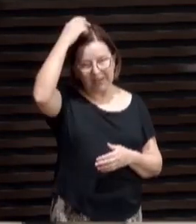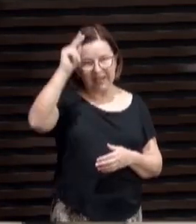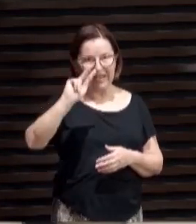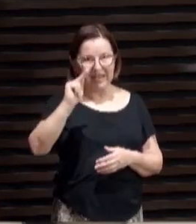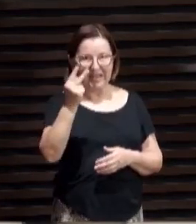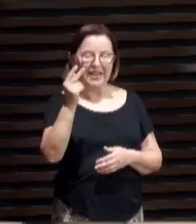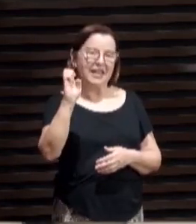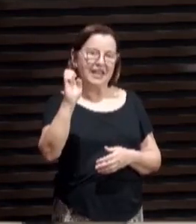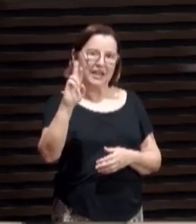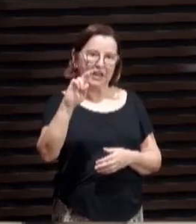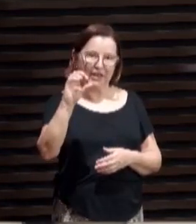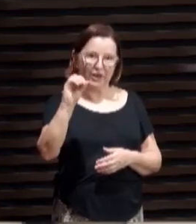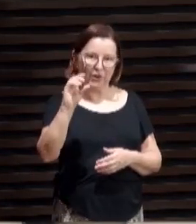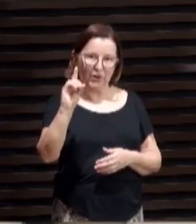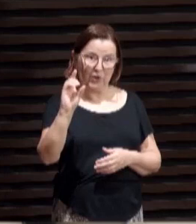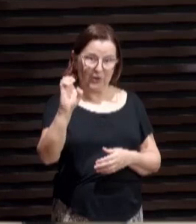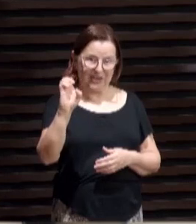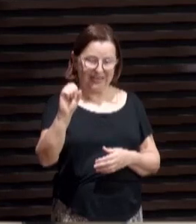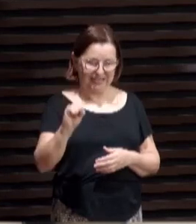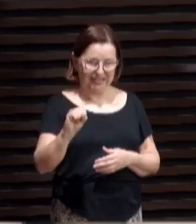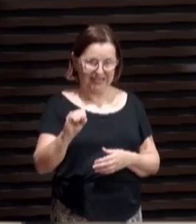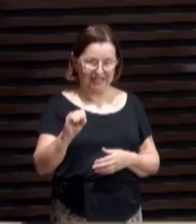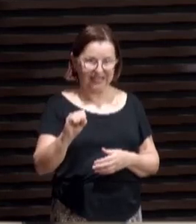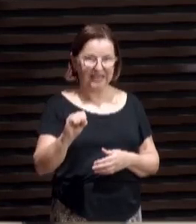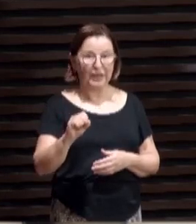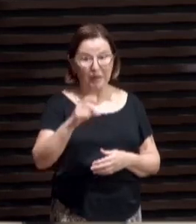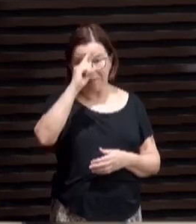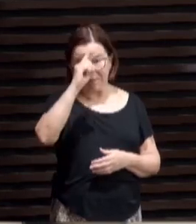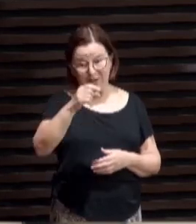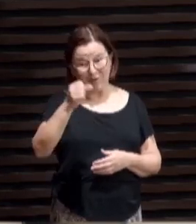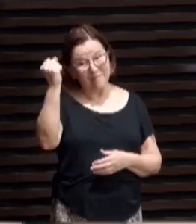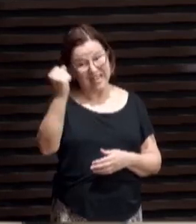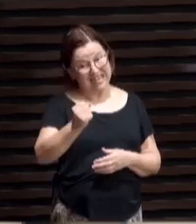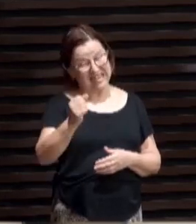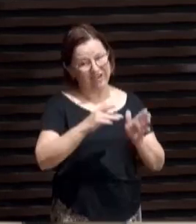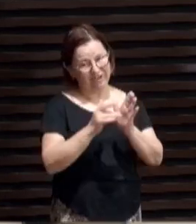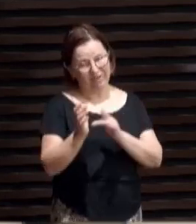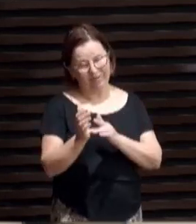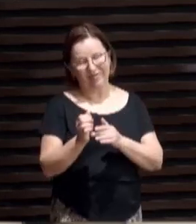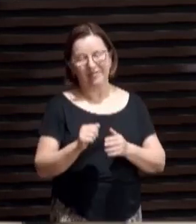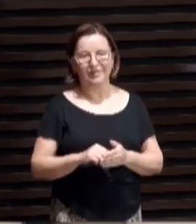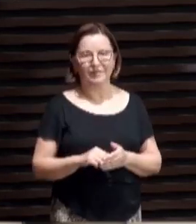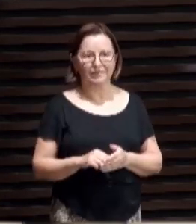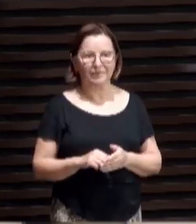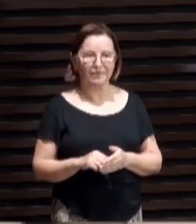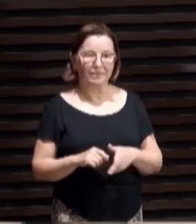sua pessoa evocava. E previu a cruz como